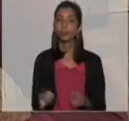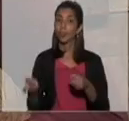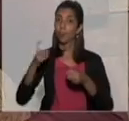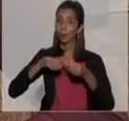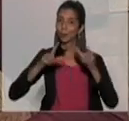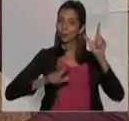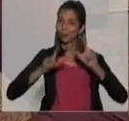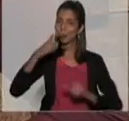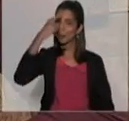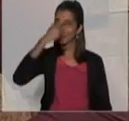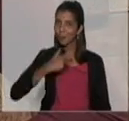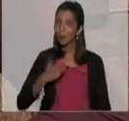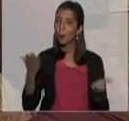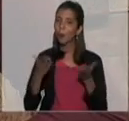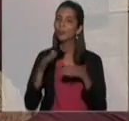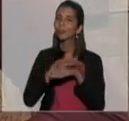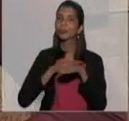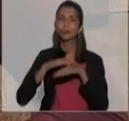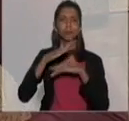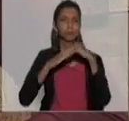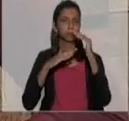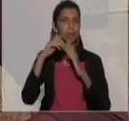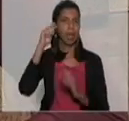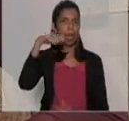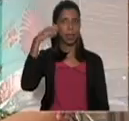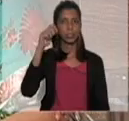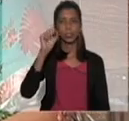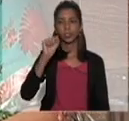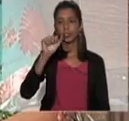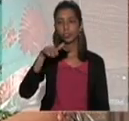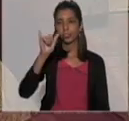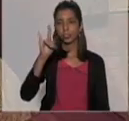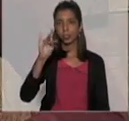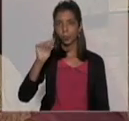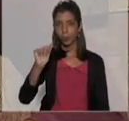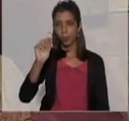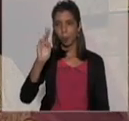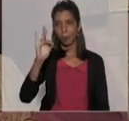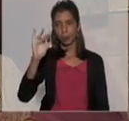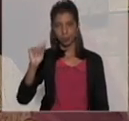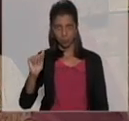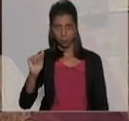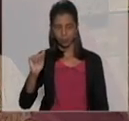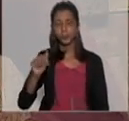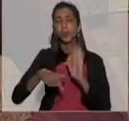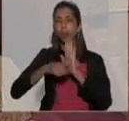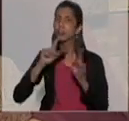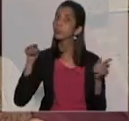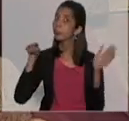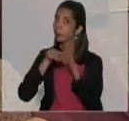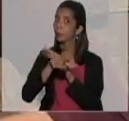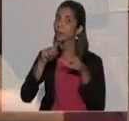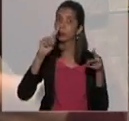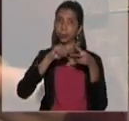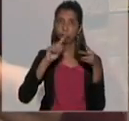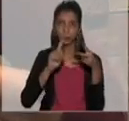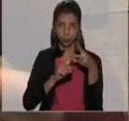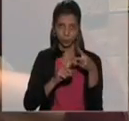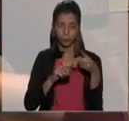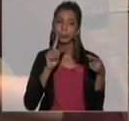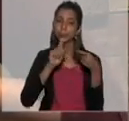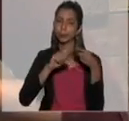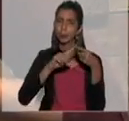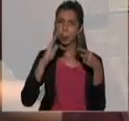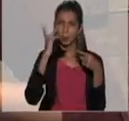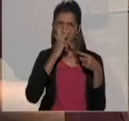voltando com o perfil de hoje eu estou conversando com a talentosa atriz Silvia Bandeira Silvia deixei uma pergunta para você aliás duasi